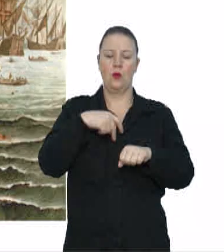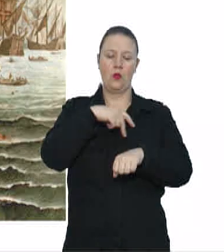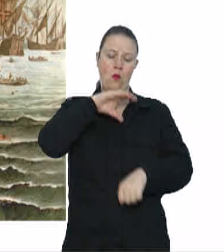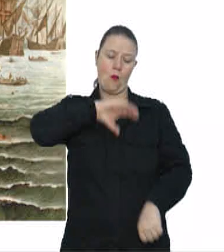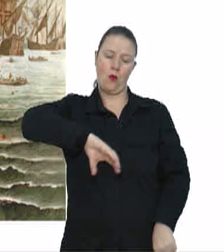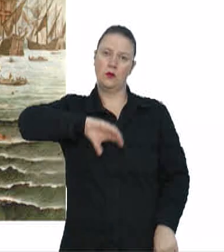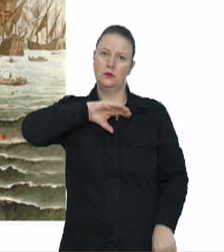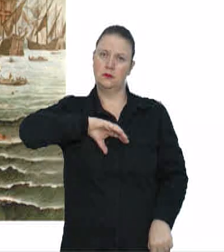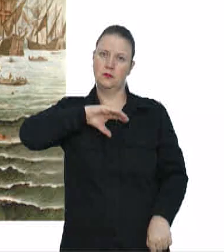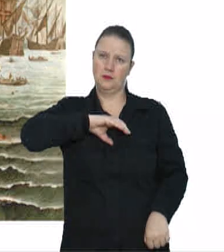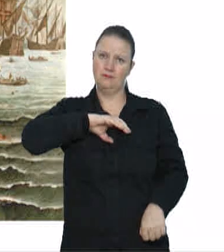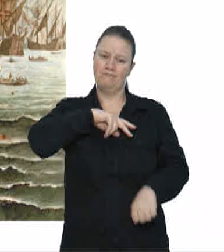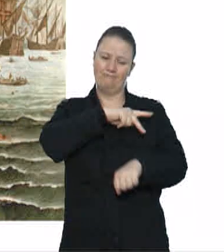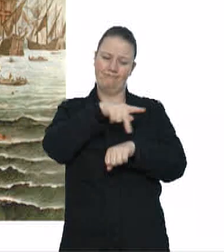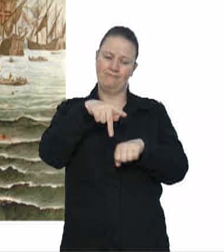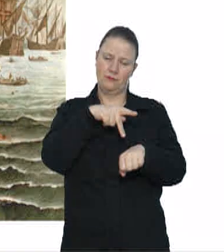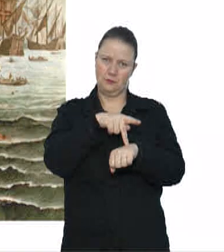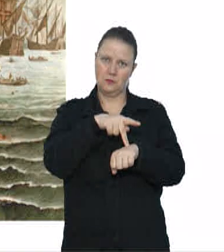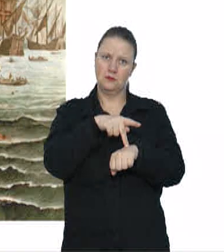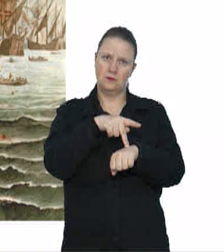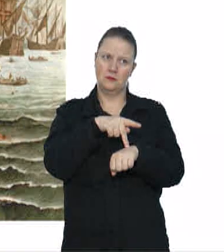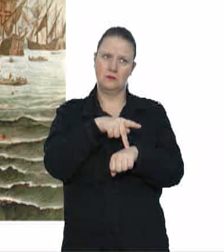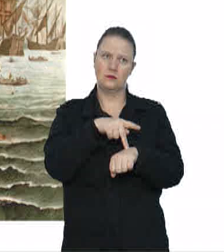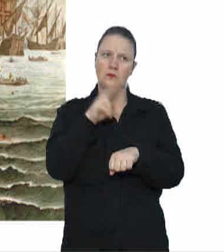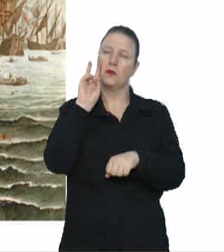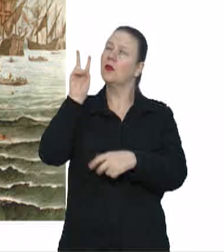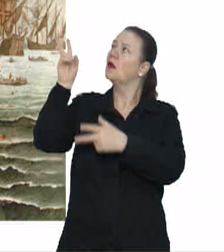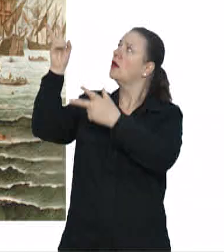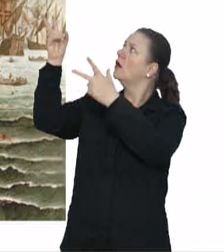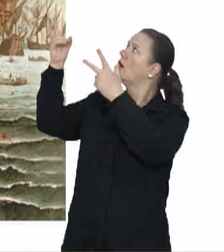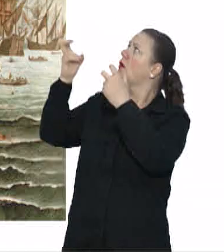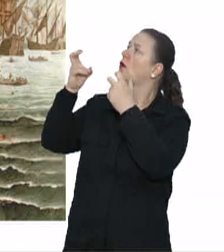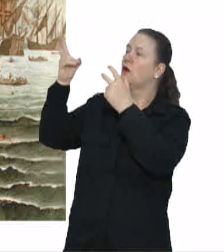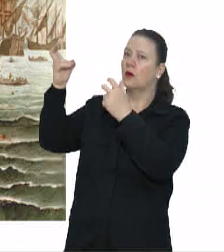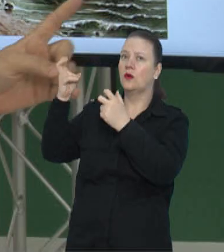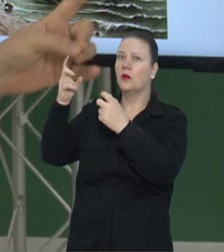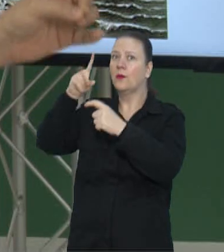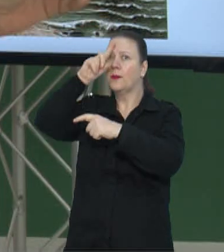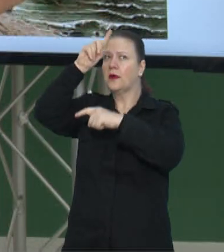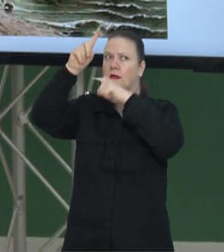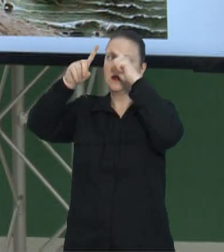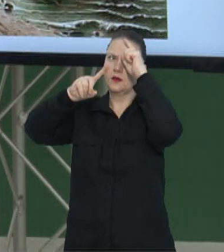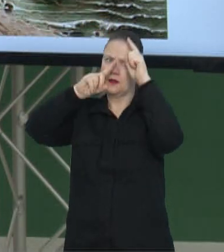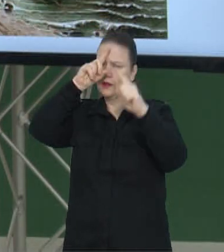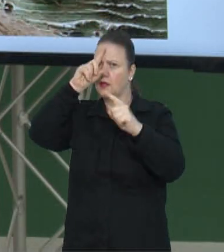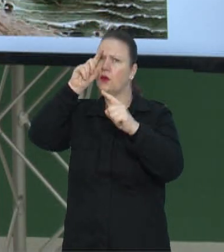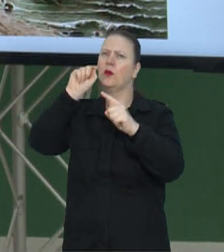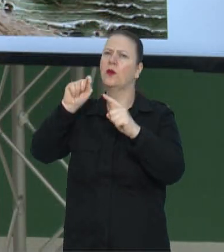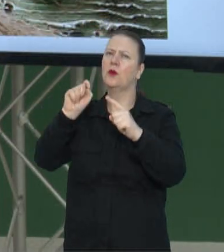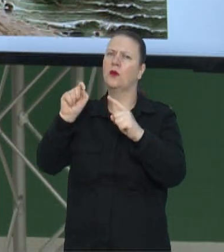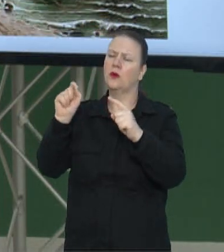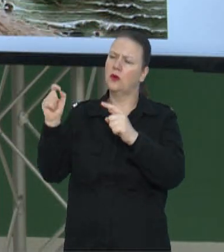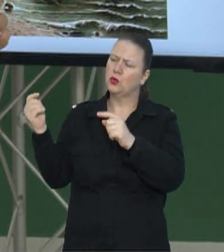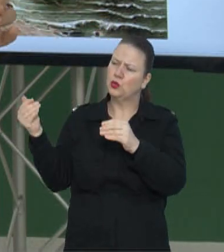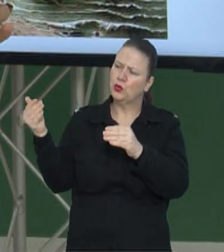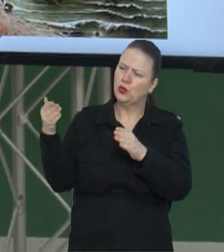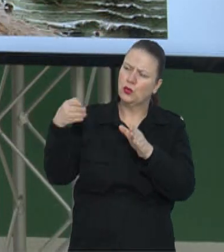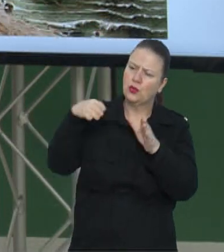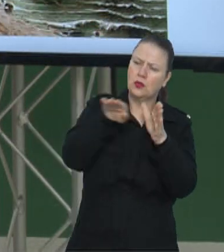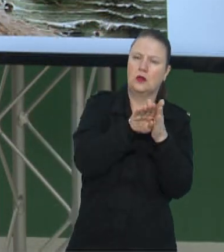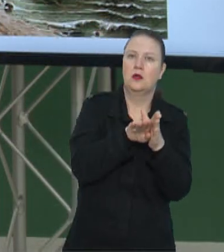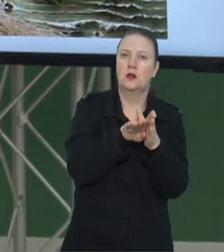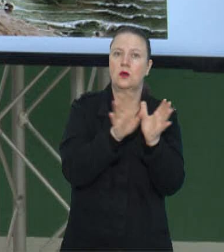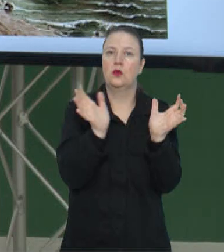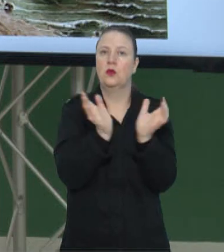ideia, né? Uma figura que dá uma ideia para nós da chegada de um grupo que era de outra parte do mundo